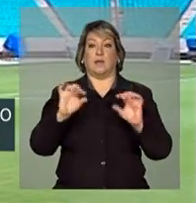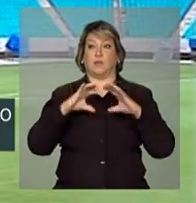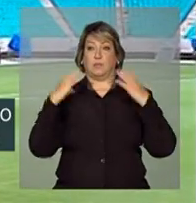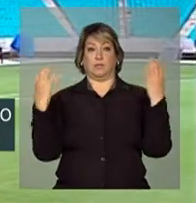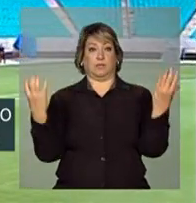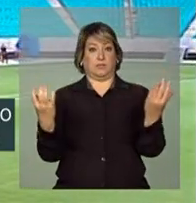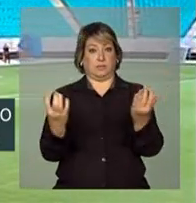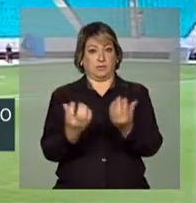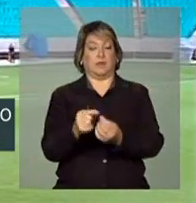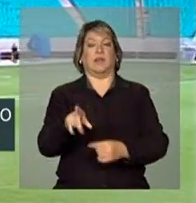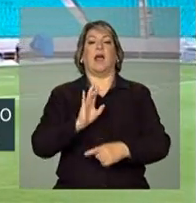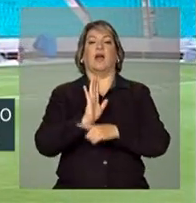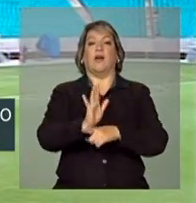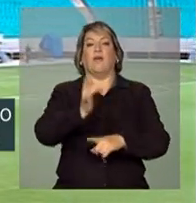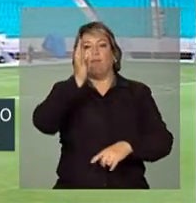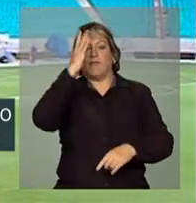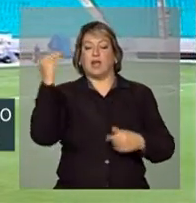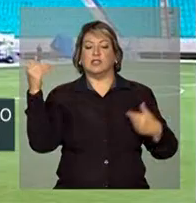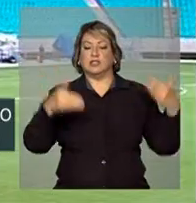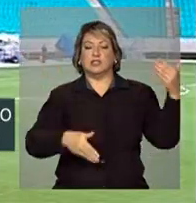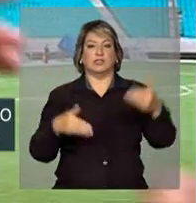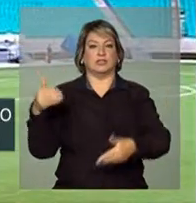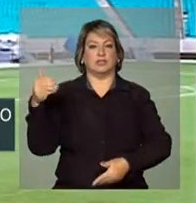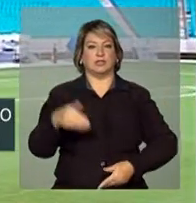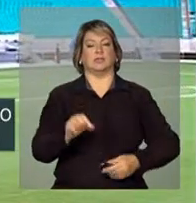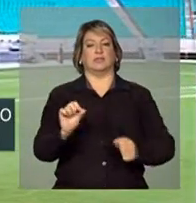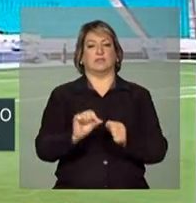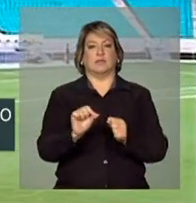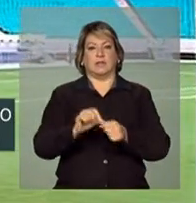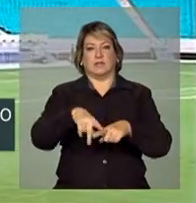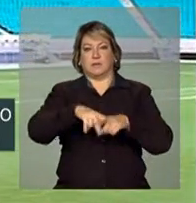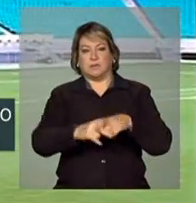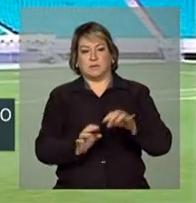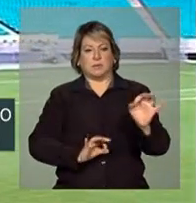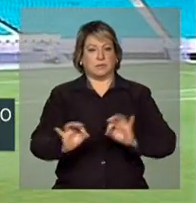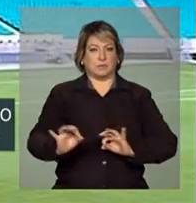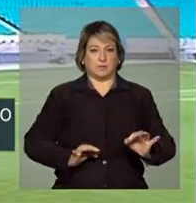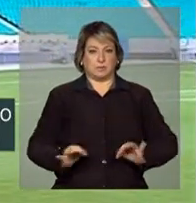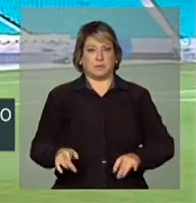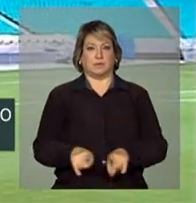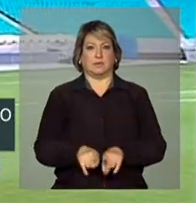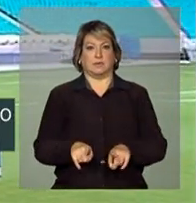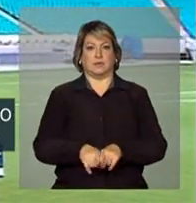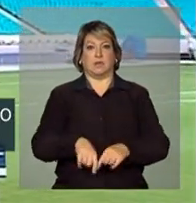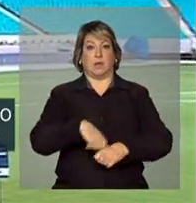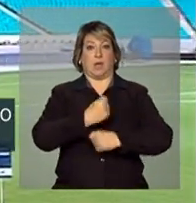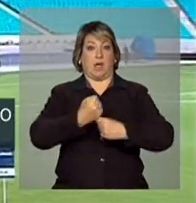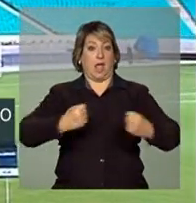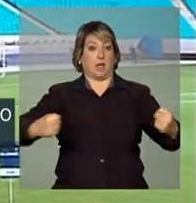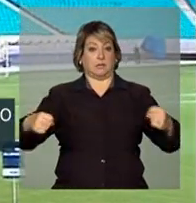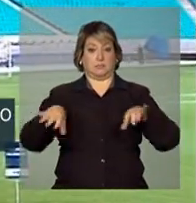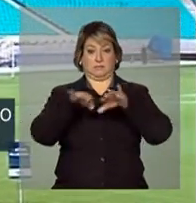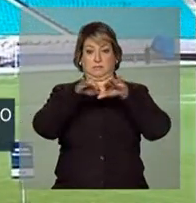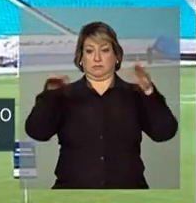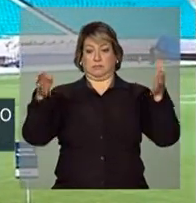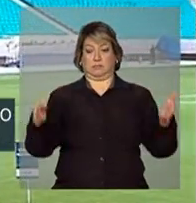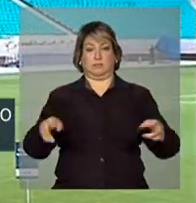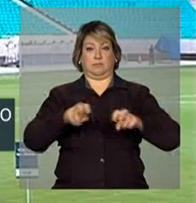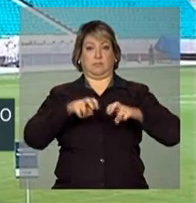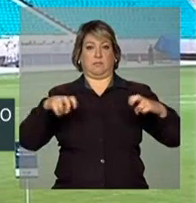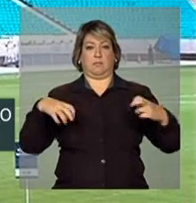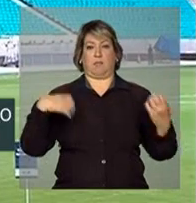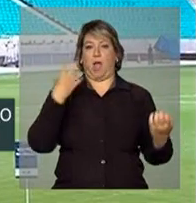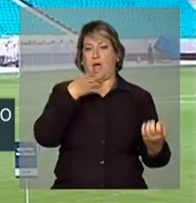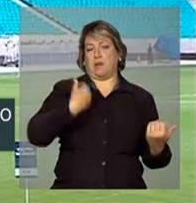estética, mas facilitaria também o acesso para montagem, desmontagem de grandes palcos, além